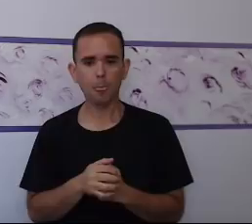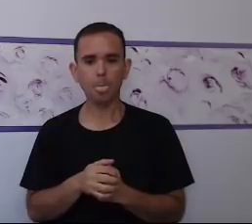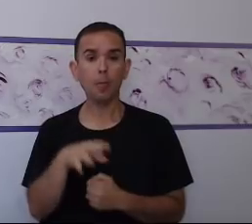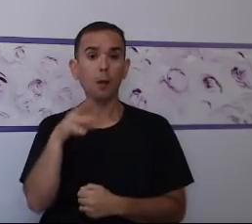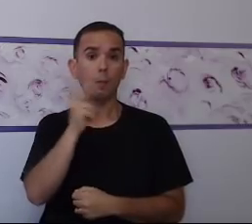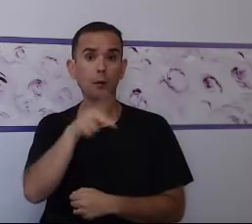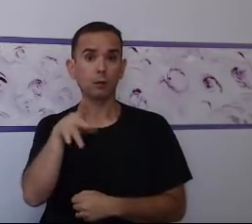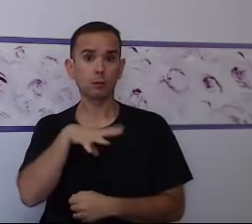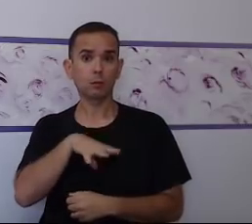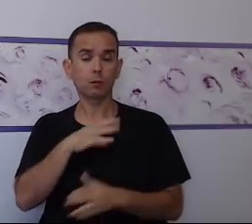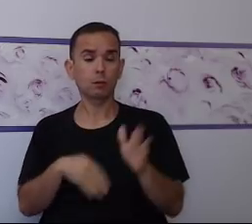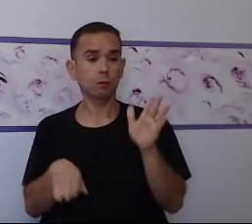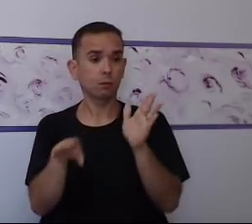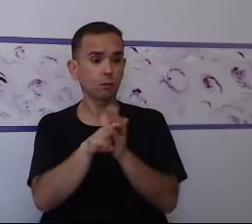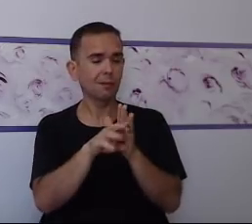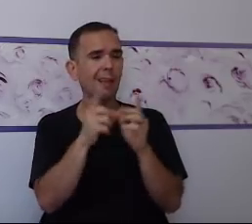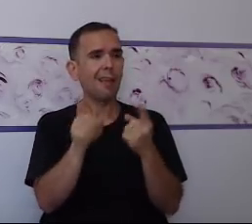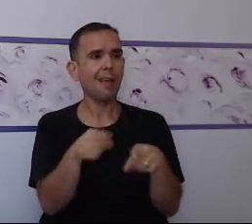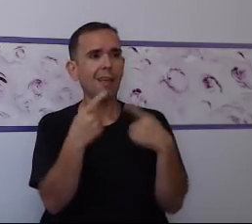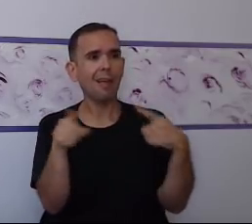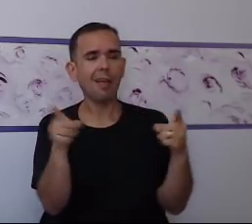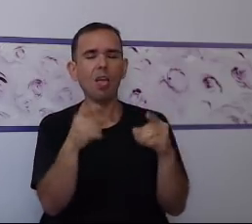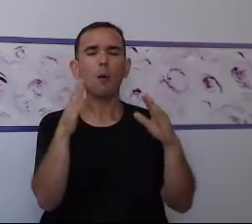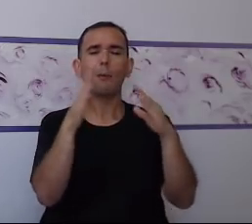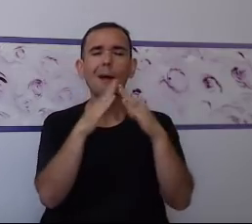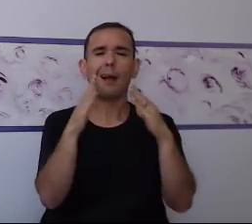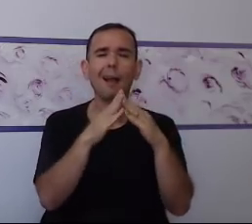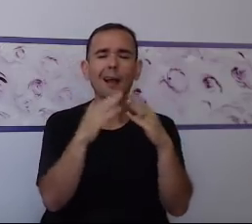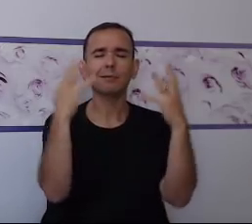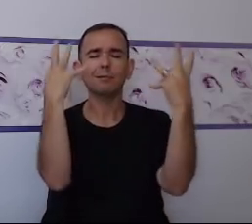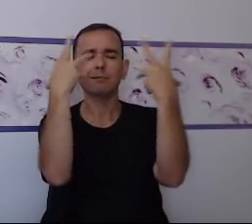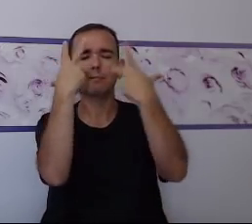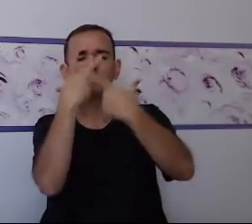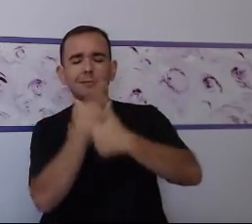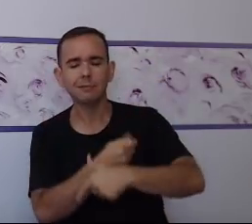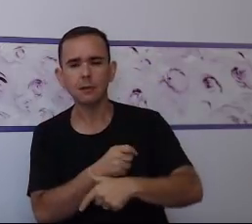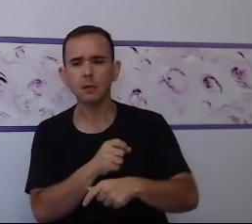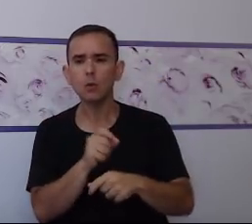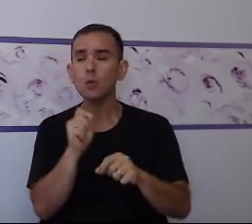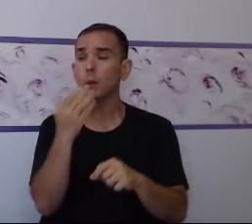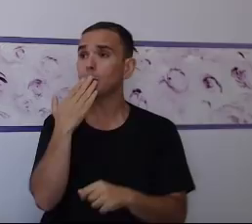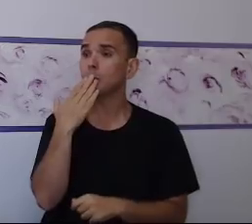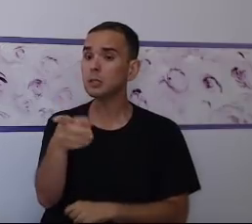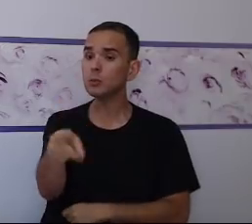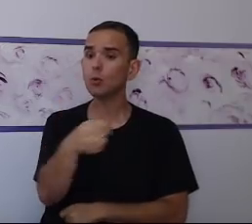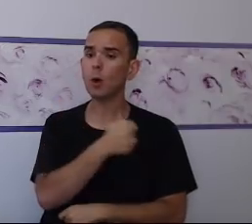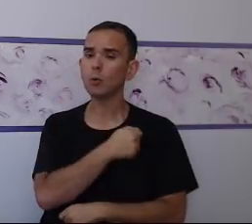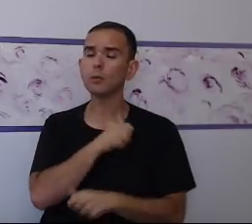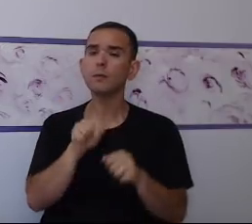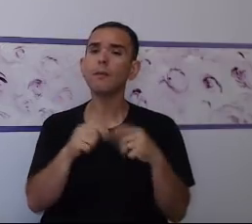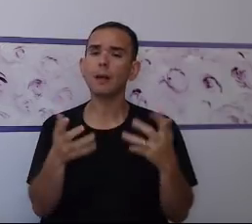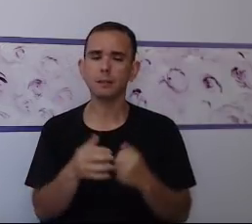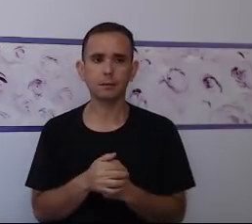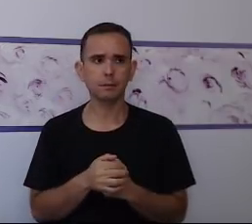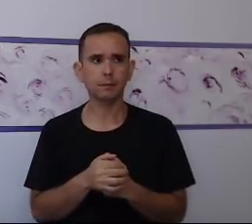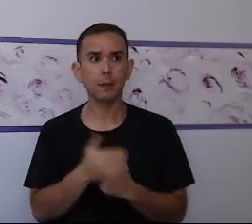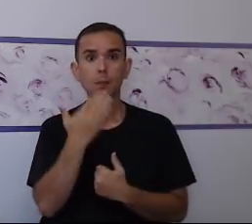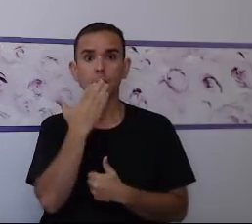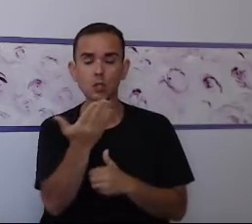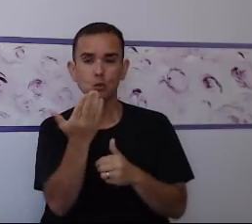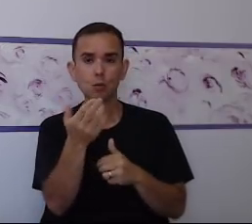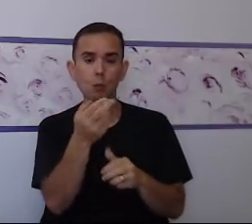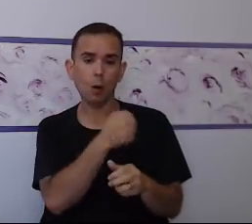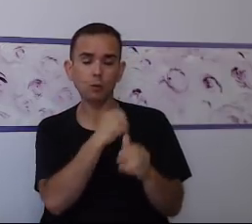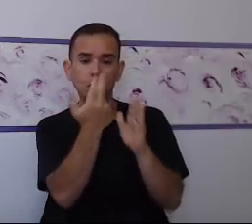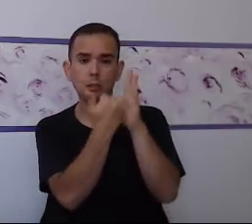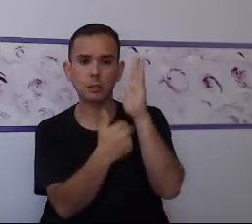trouxe aquela musiquinha, era uma casa muito engraçada. E o que ele pediu para que o aluno fizesse? Pediu para que o aluno desenhasse